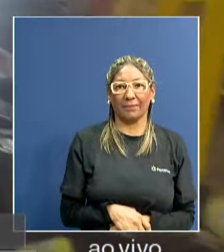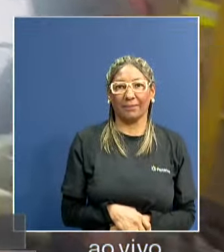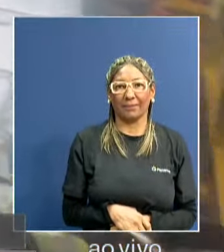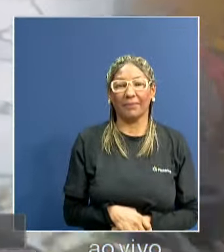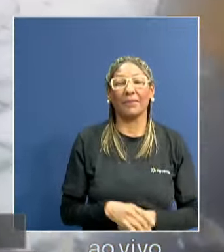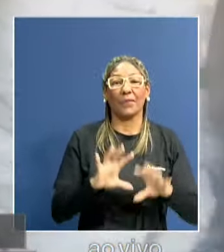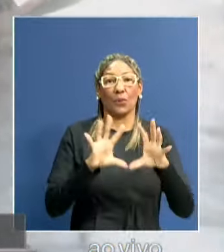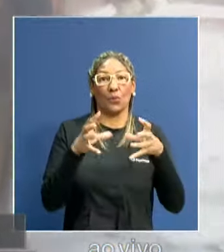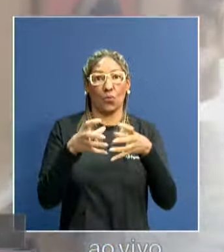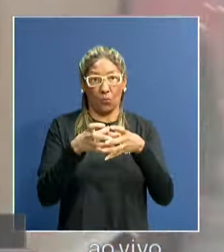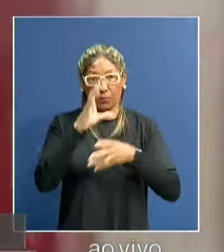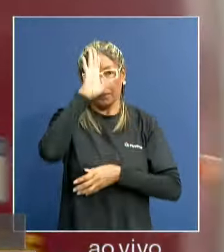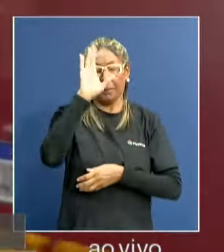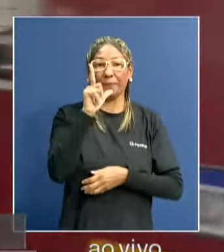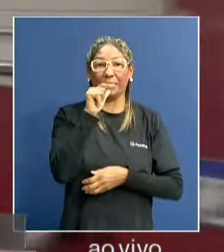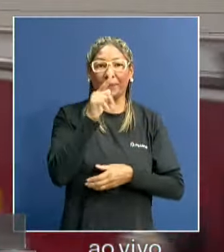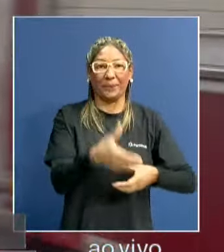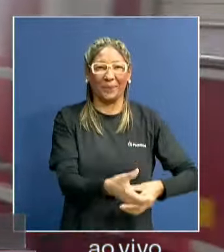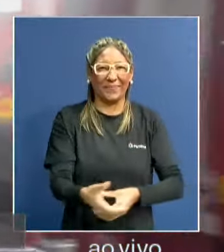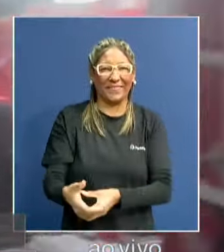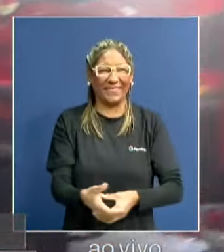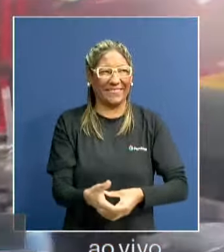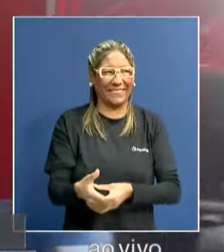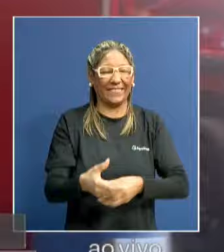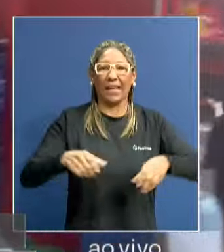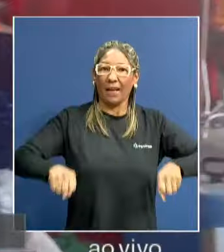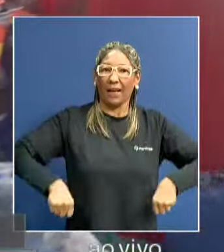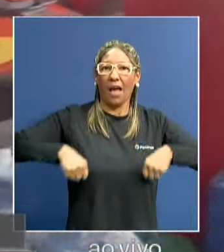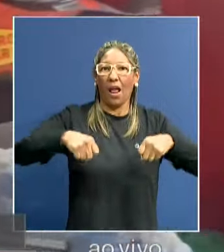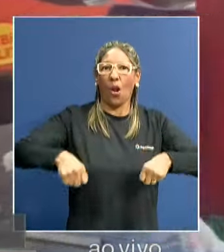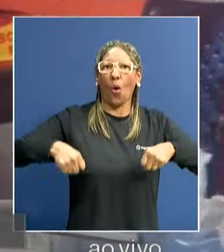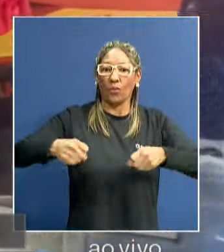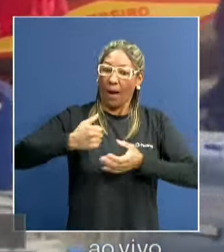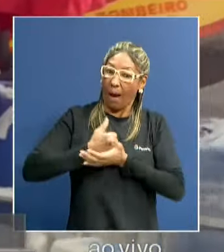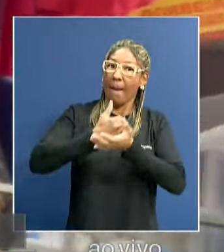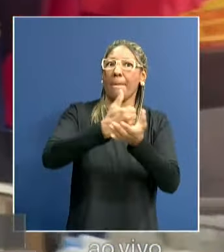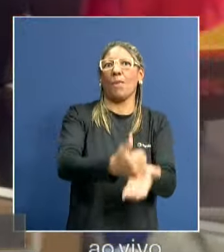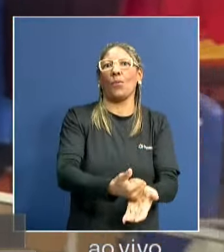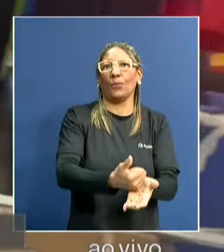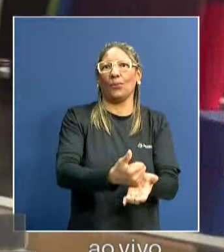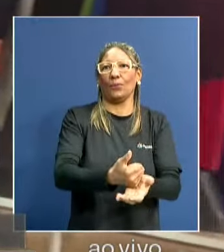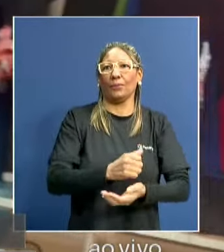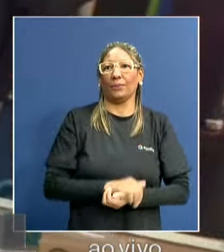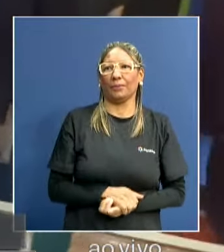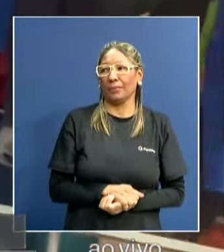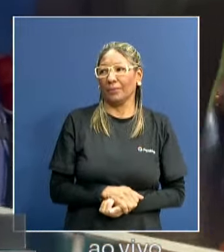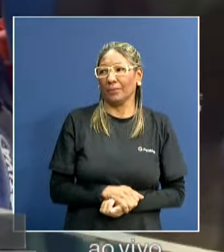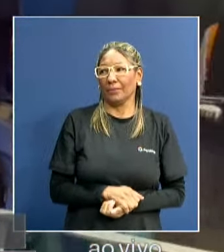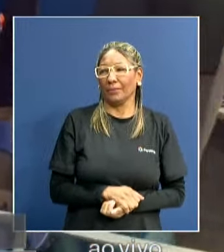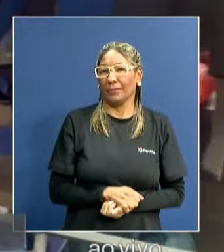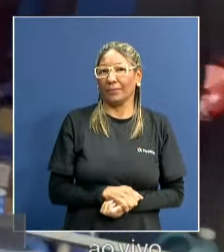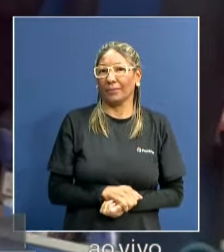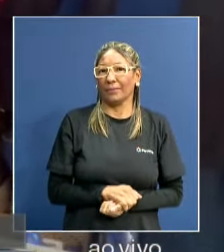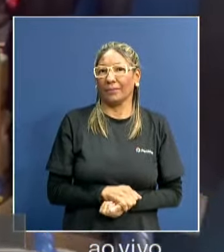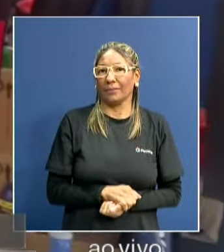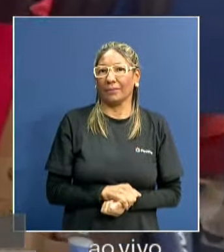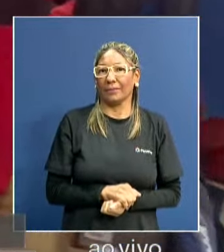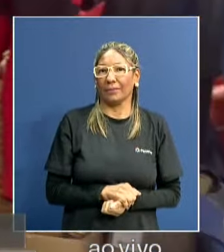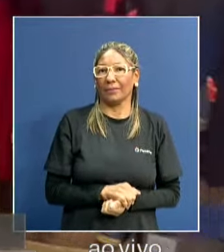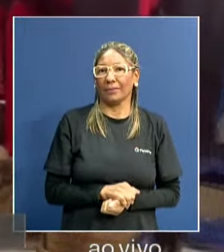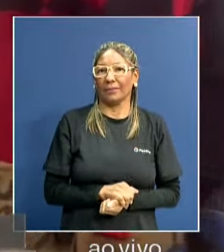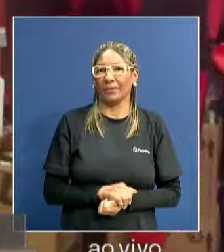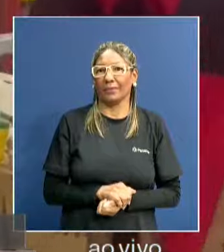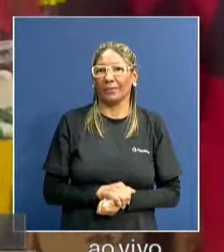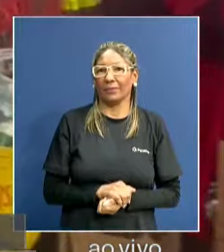A equipe do Corpo de Bombeiros de Canoas recebeu reforço nas últimas semanas. Para encarar todos os